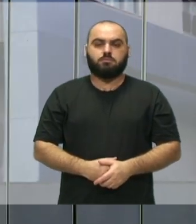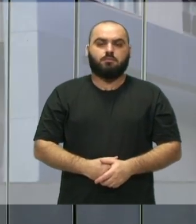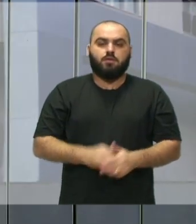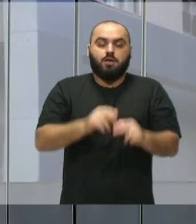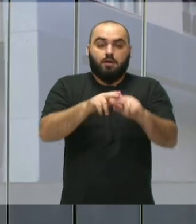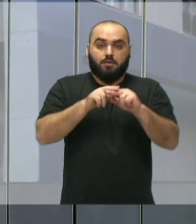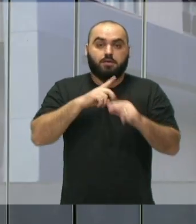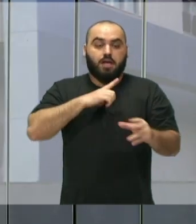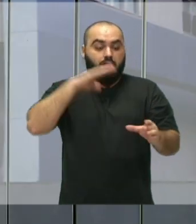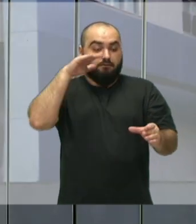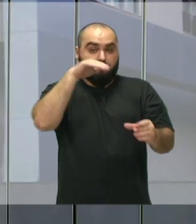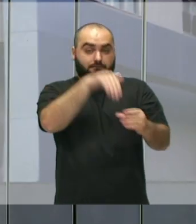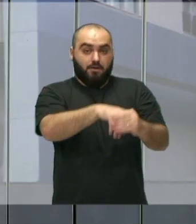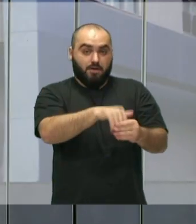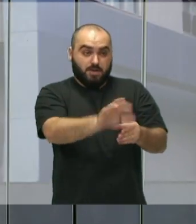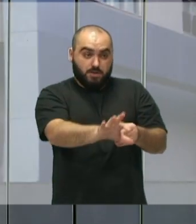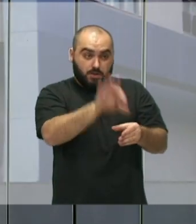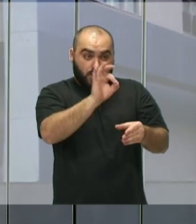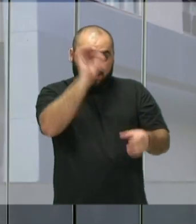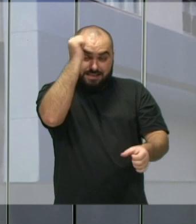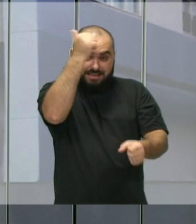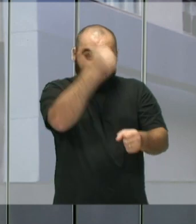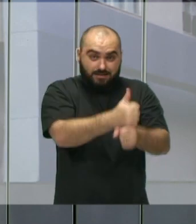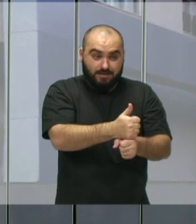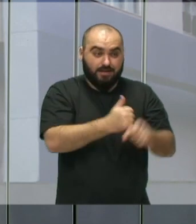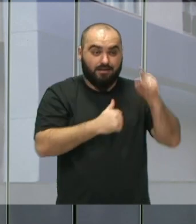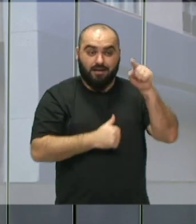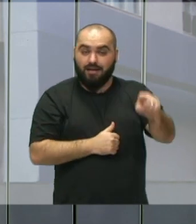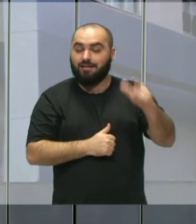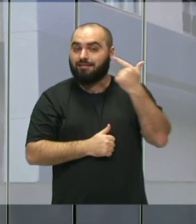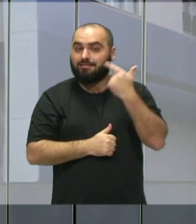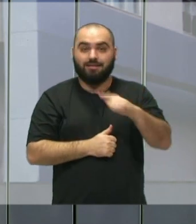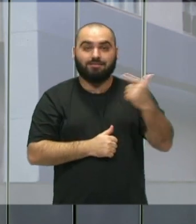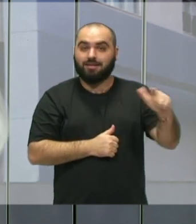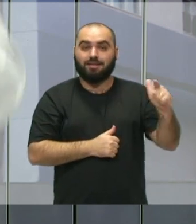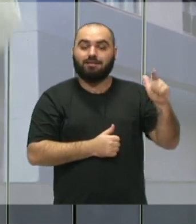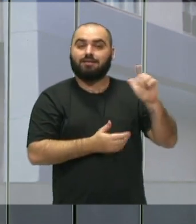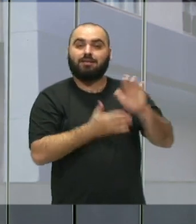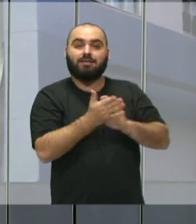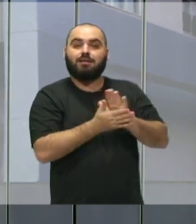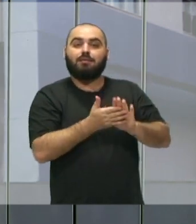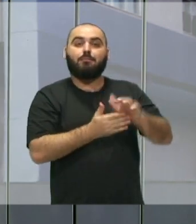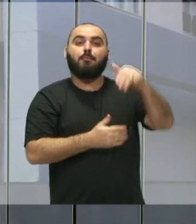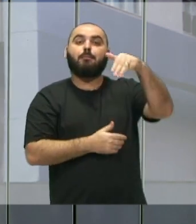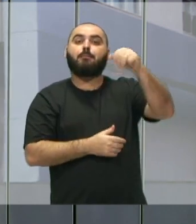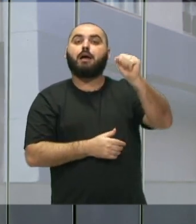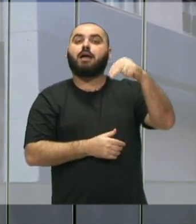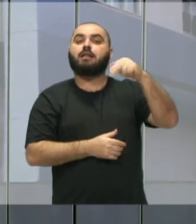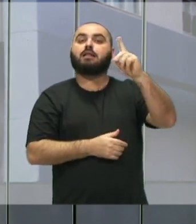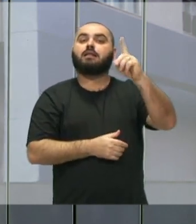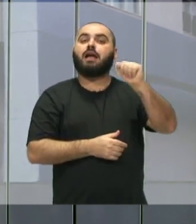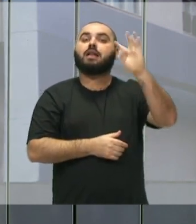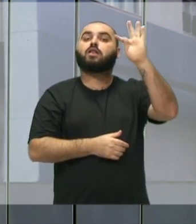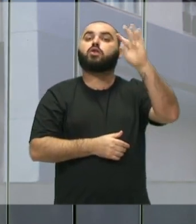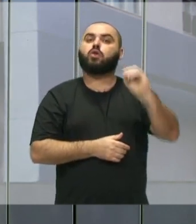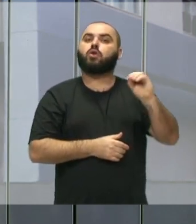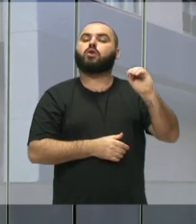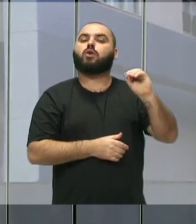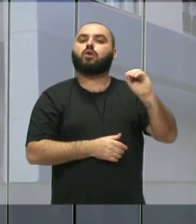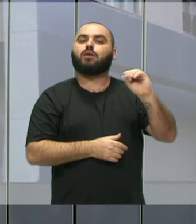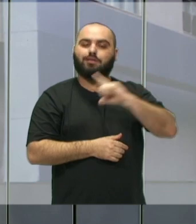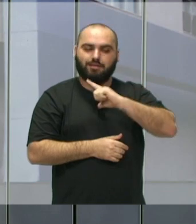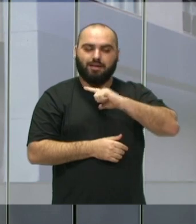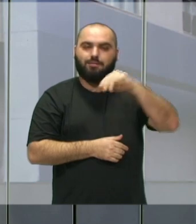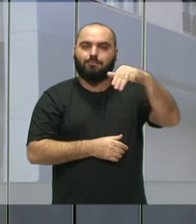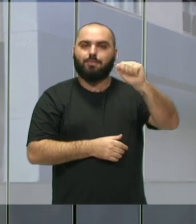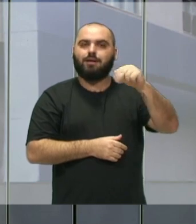para diretor, aquele diretor ele não tem um cargo passageiro, ele tem mandato. E com mandato,